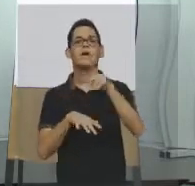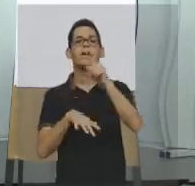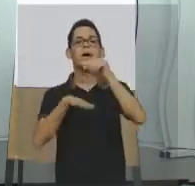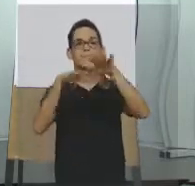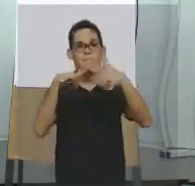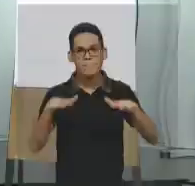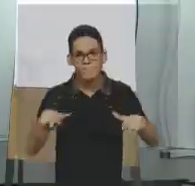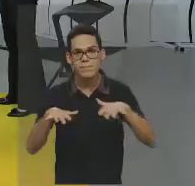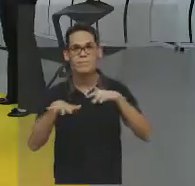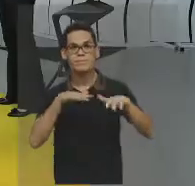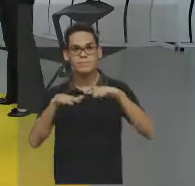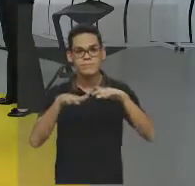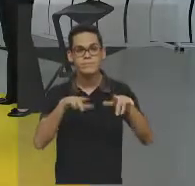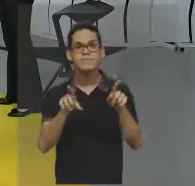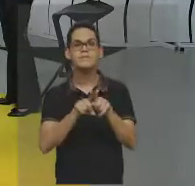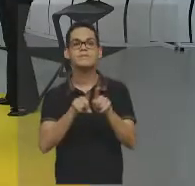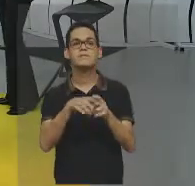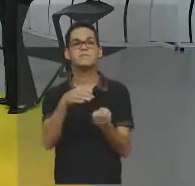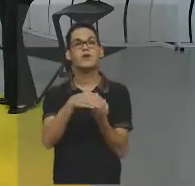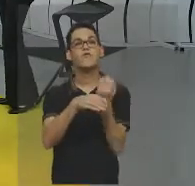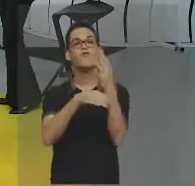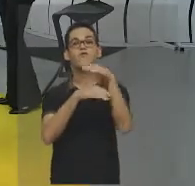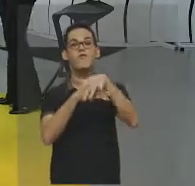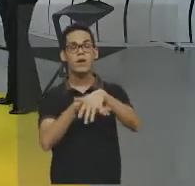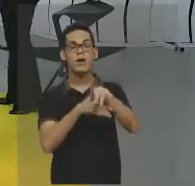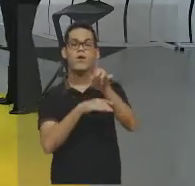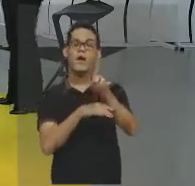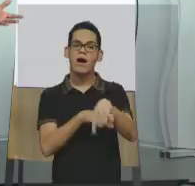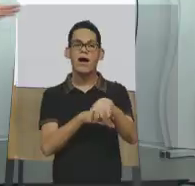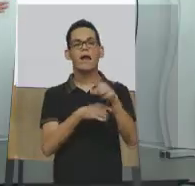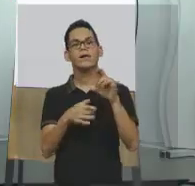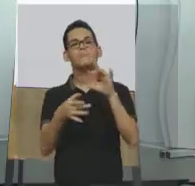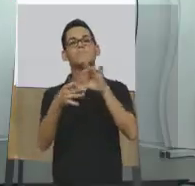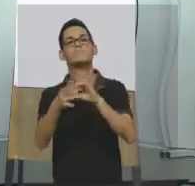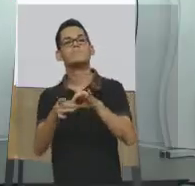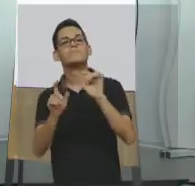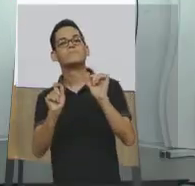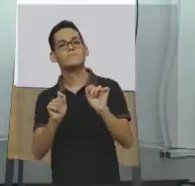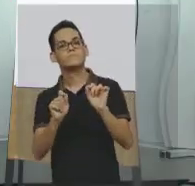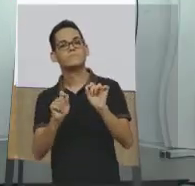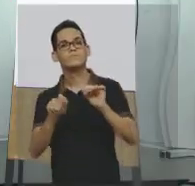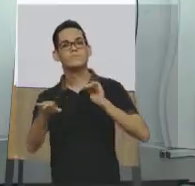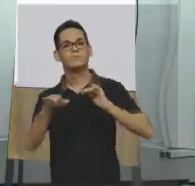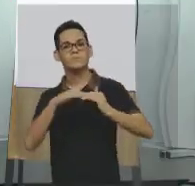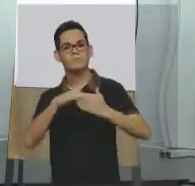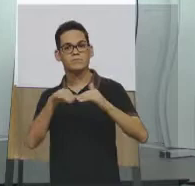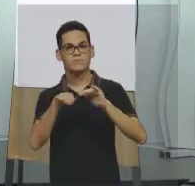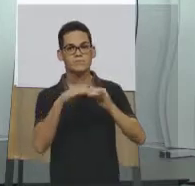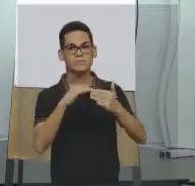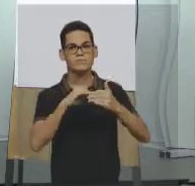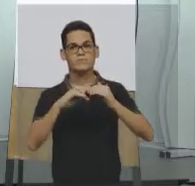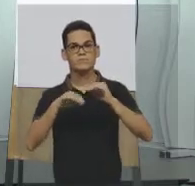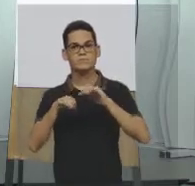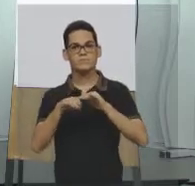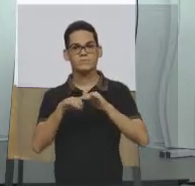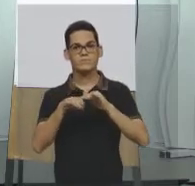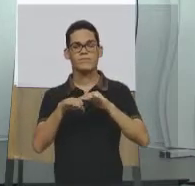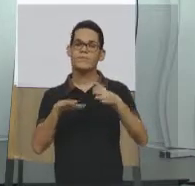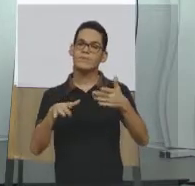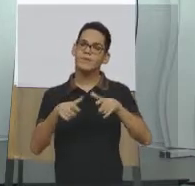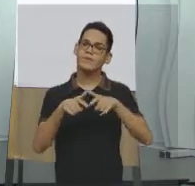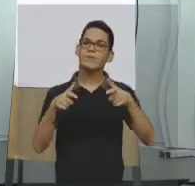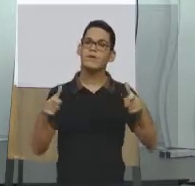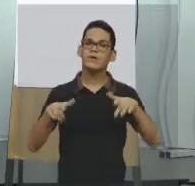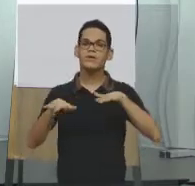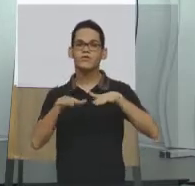maremotos, a origem do vulcanismo está extremamente relacionado com o movimento das placas tectônicas e muitos deles com